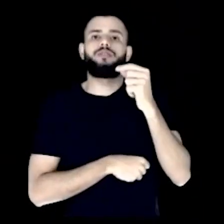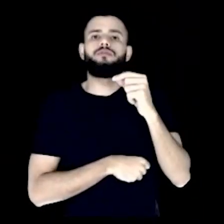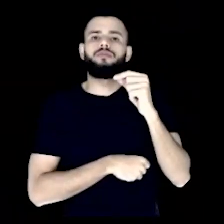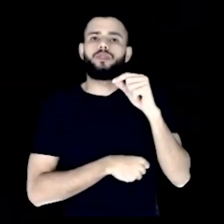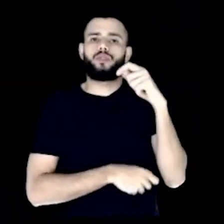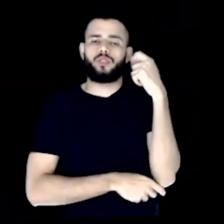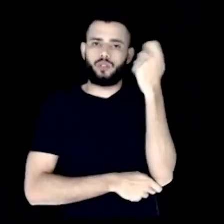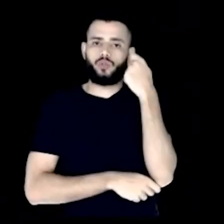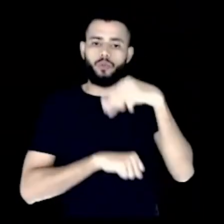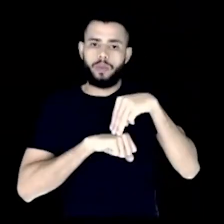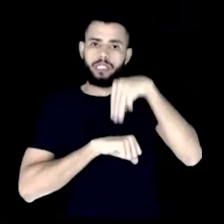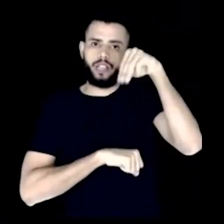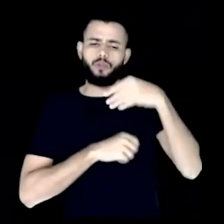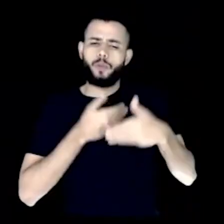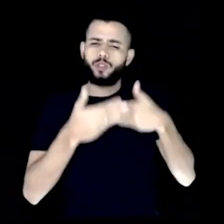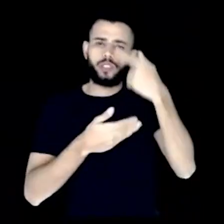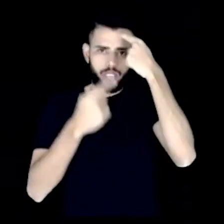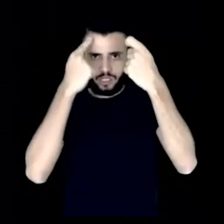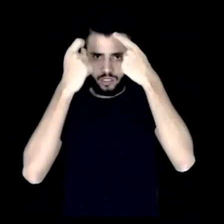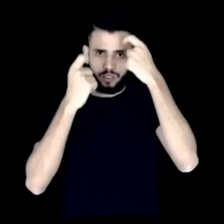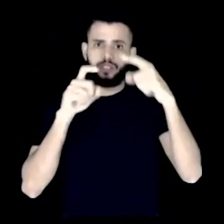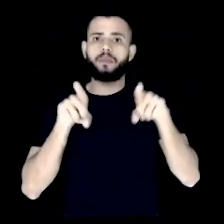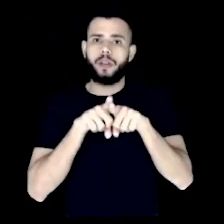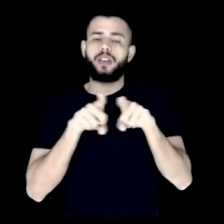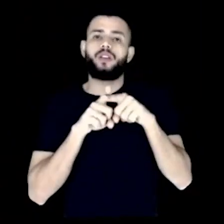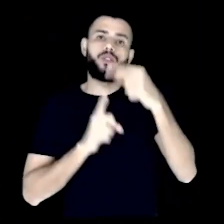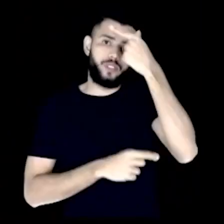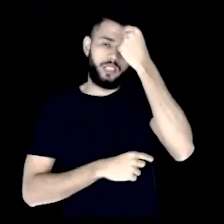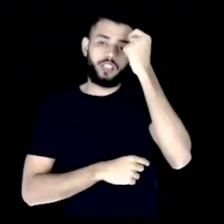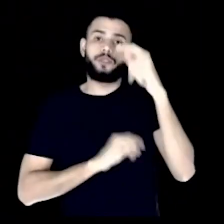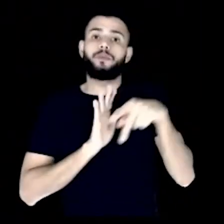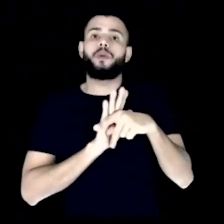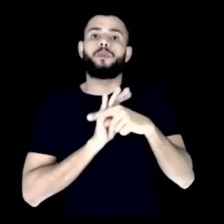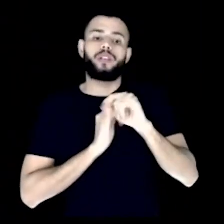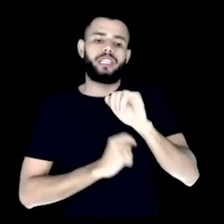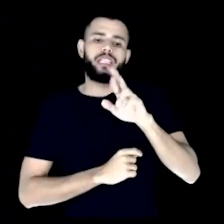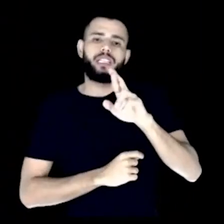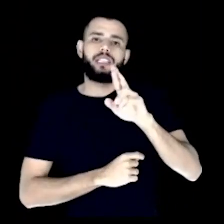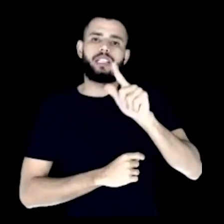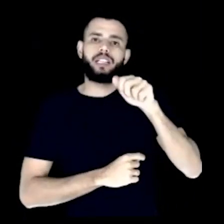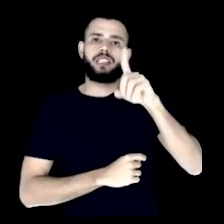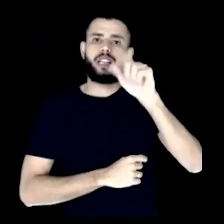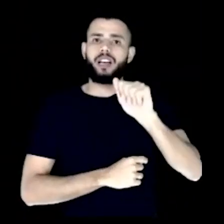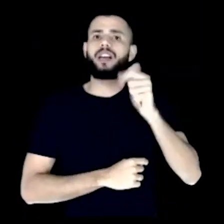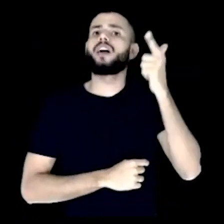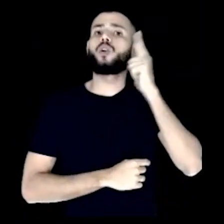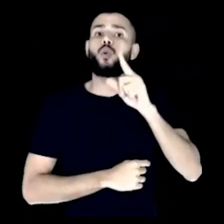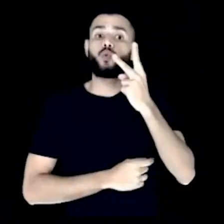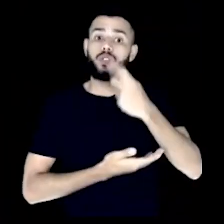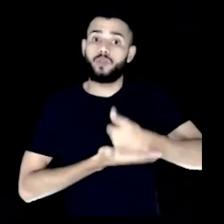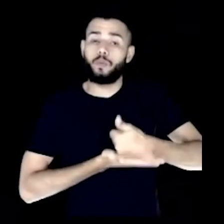Universidade Federal do Rio Grande do Sul, com mestrado em processo criativo pela Universidade Nacional da Irlanda, e já